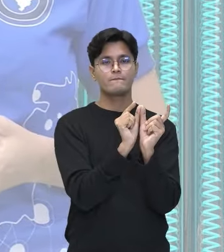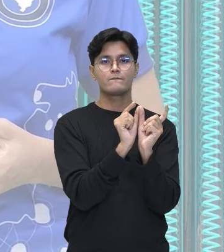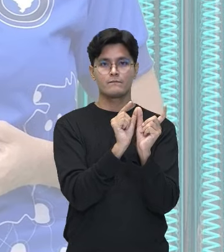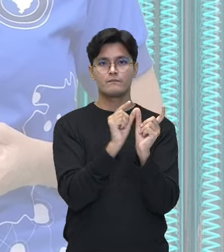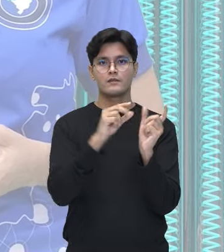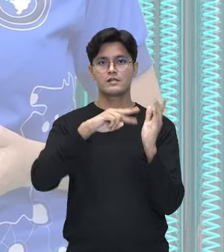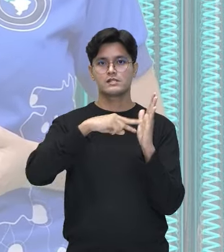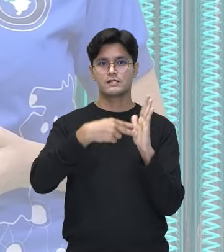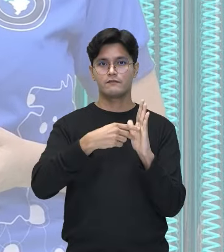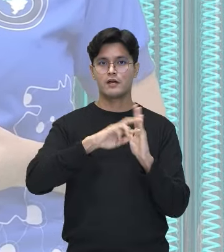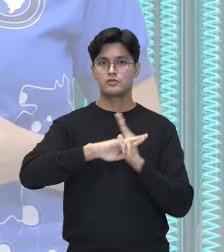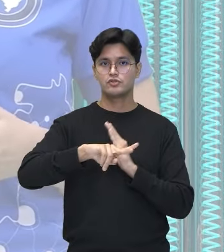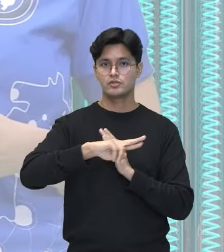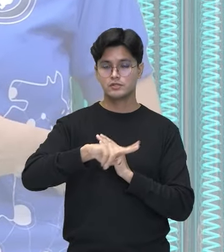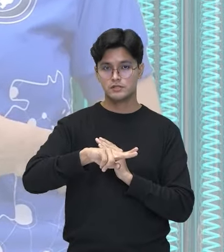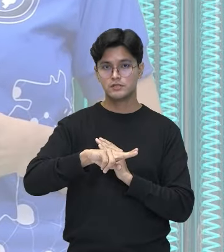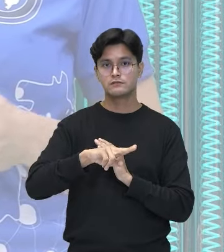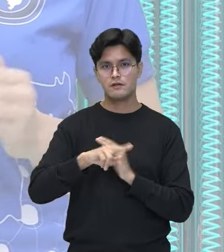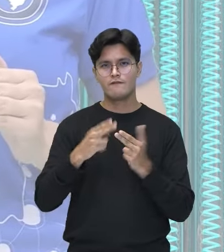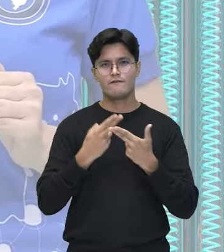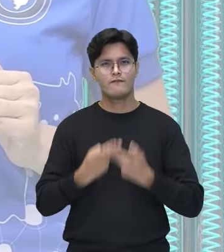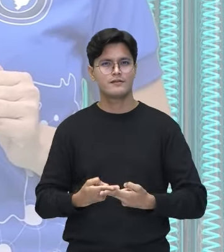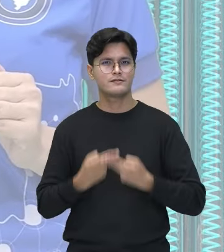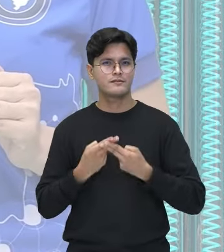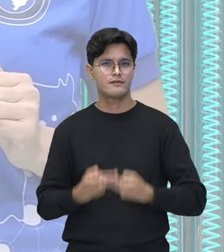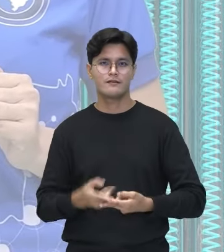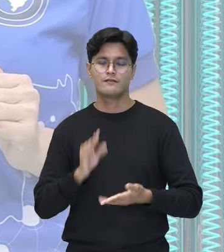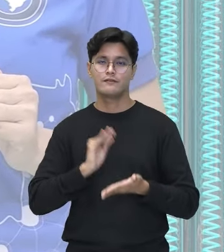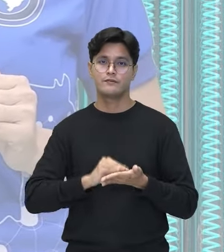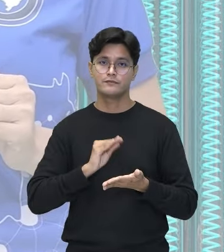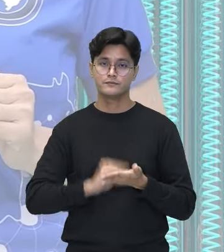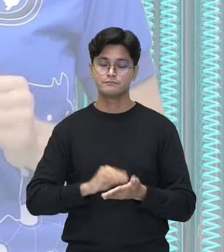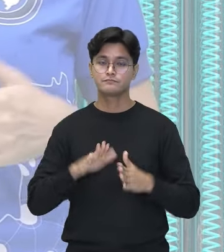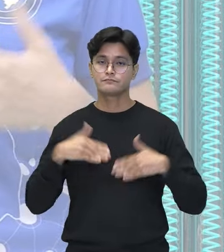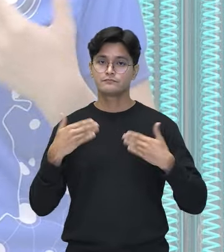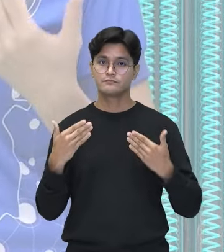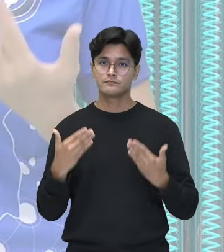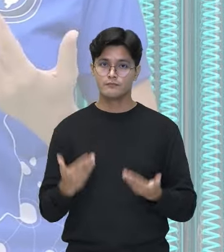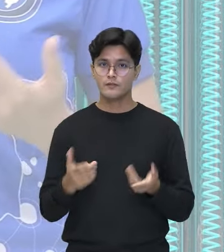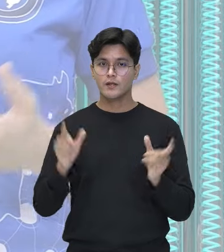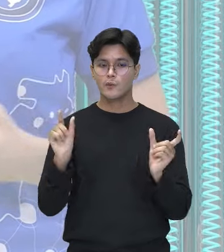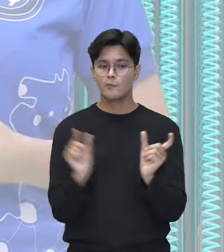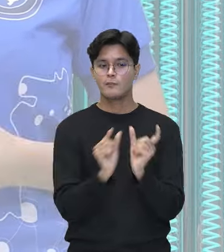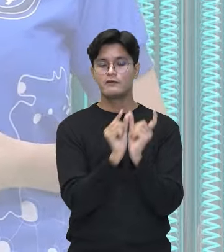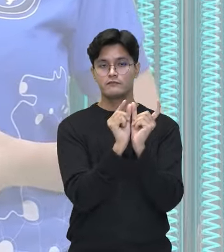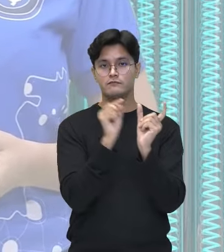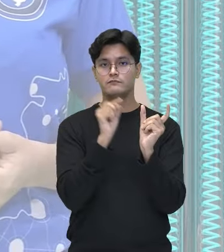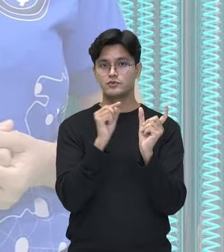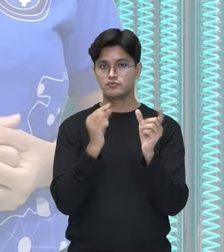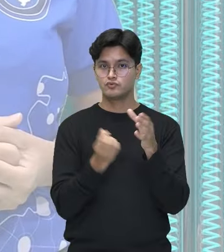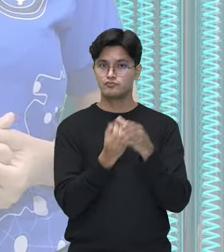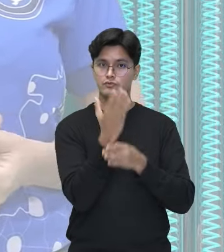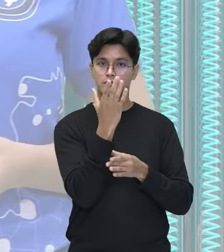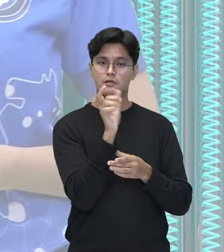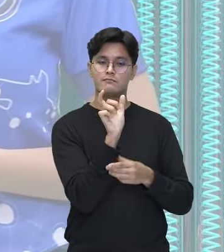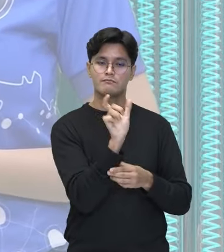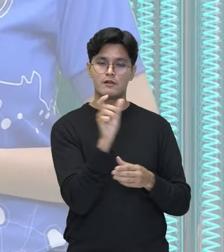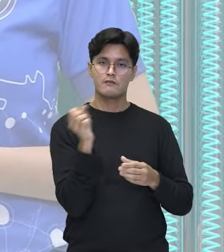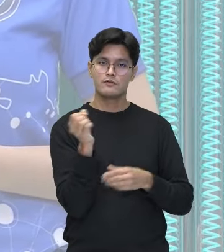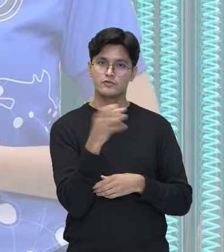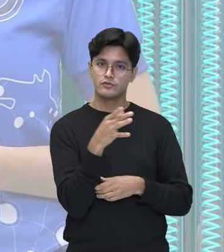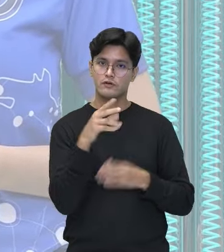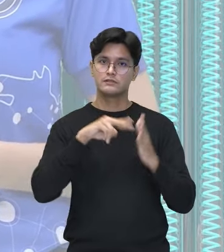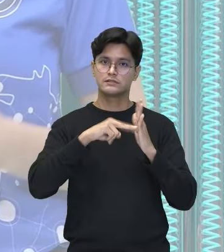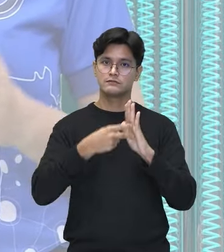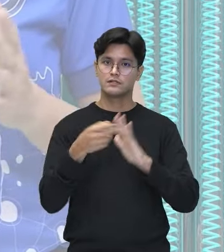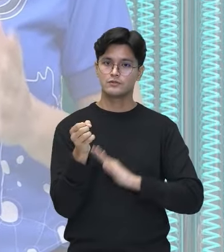é impaciência, não é? Então, o meu prefixo, ele cria uma nova palavra com um novo